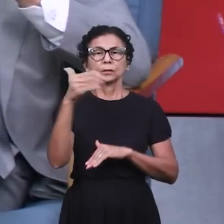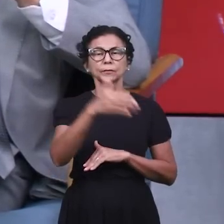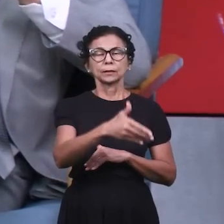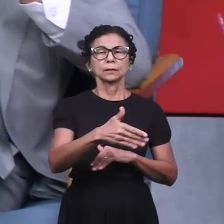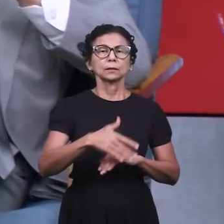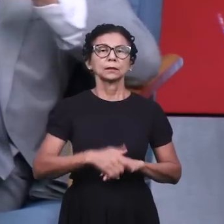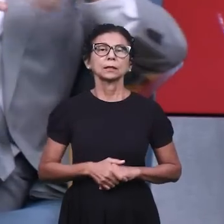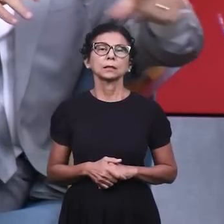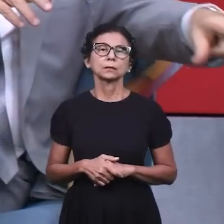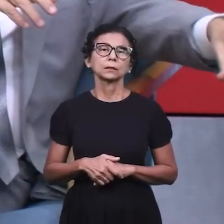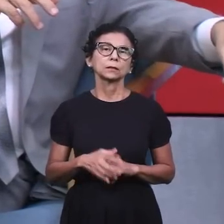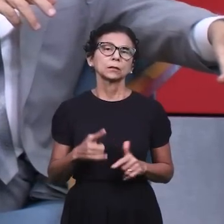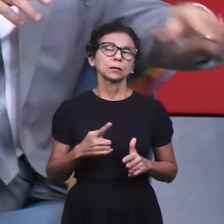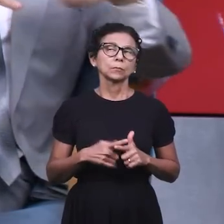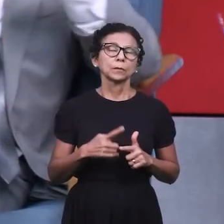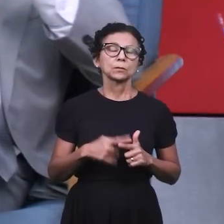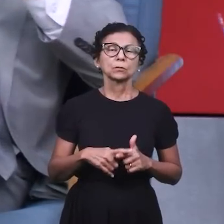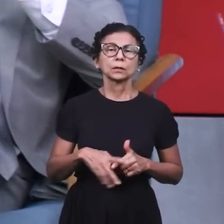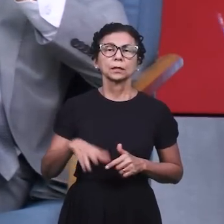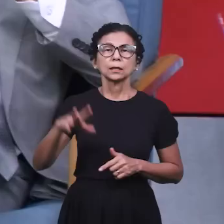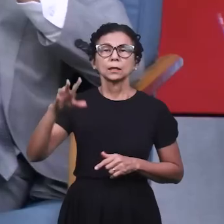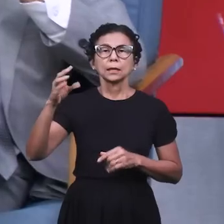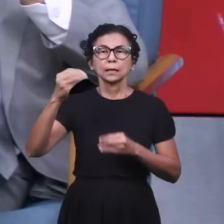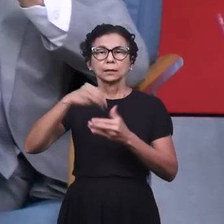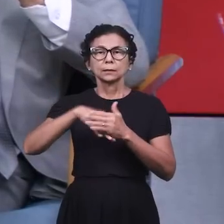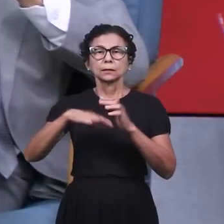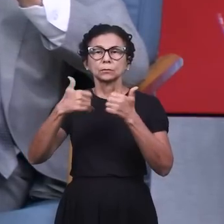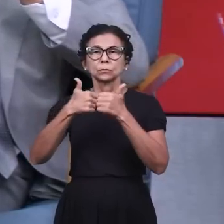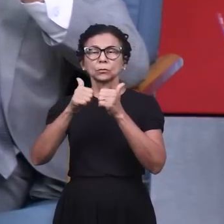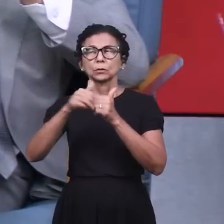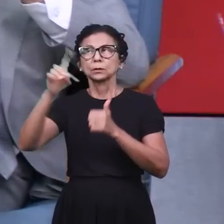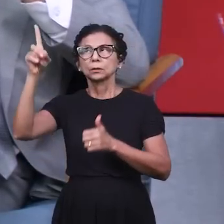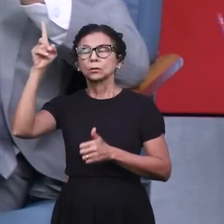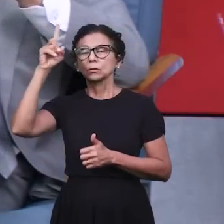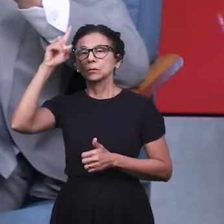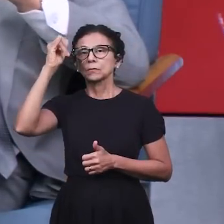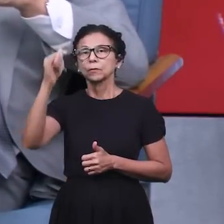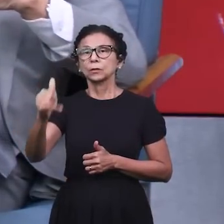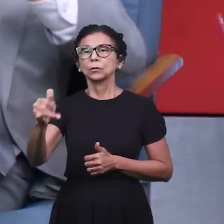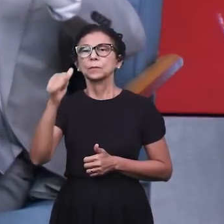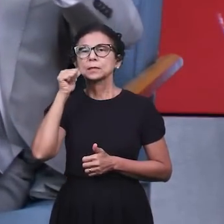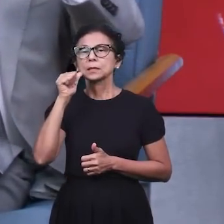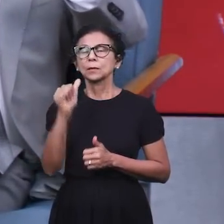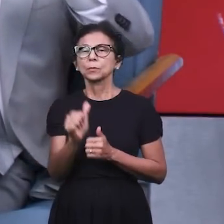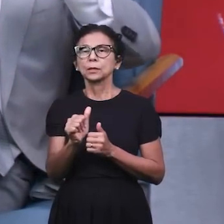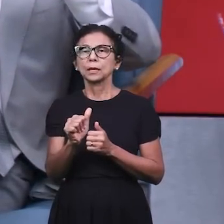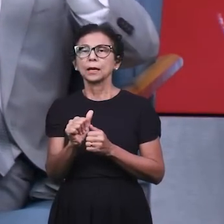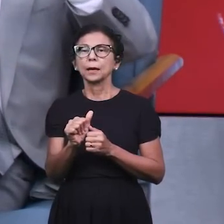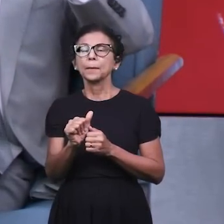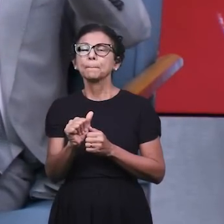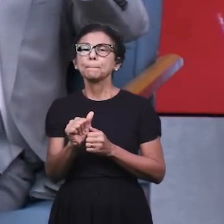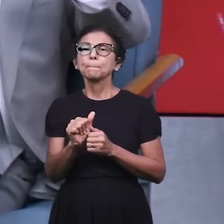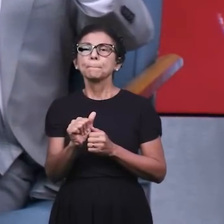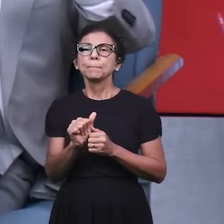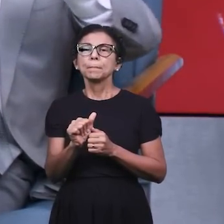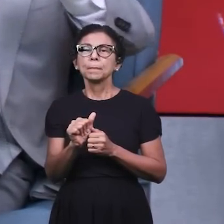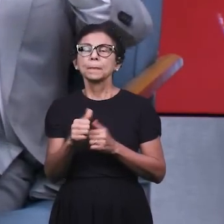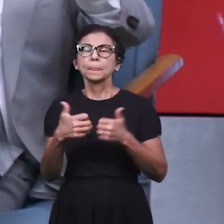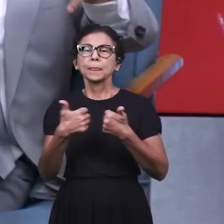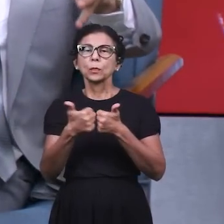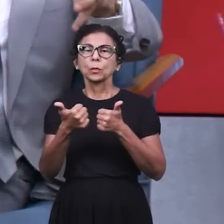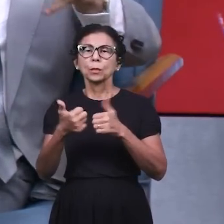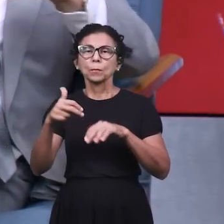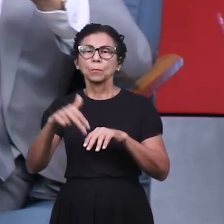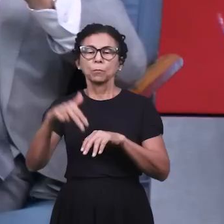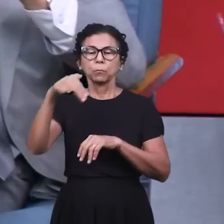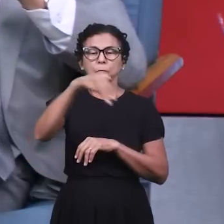ela desembarcar do ônibus e entrar na igreja aqui hoje, que o Senhor quer dar uma experiência a ela. Terminou o culto, contava o dom, estava